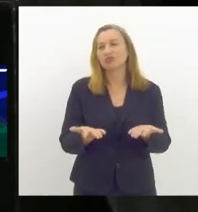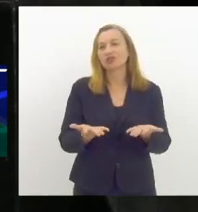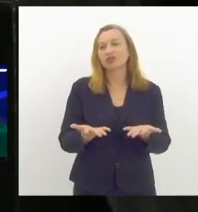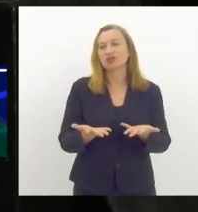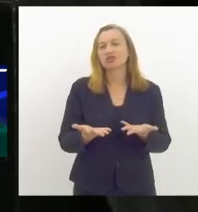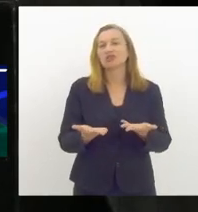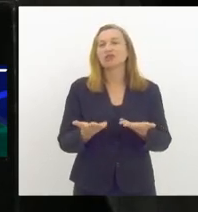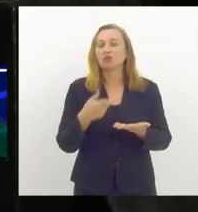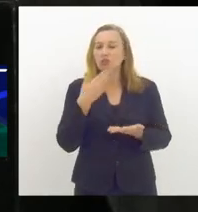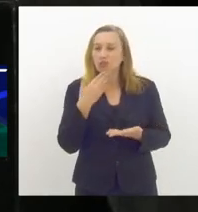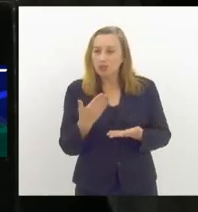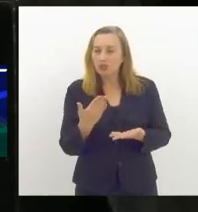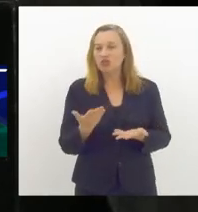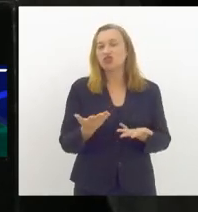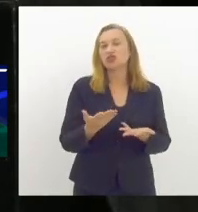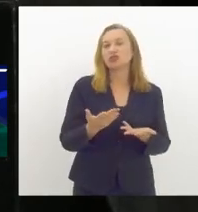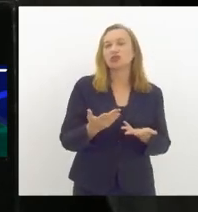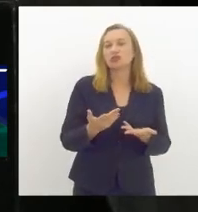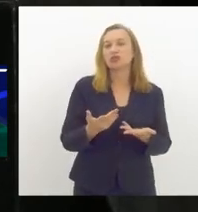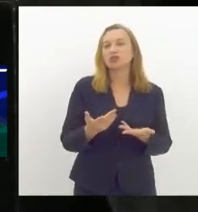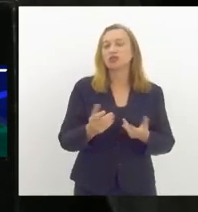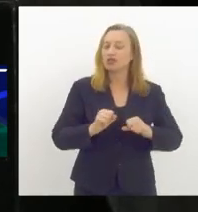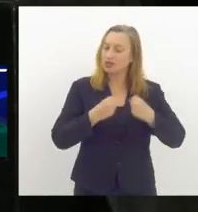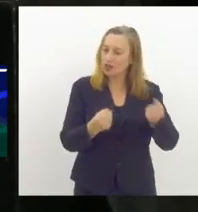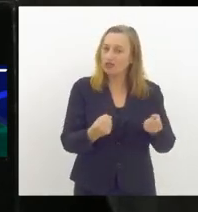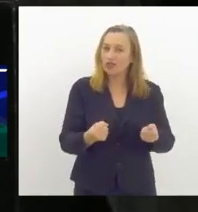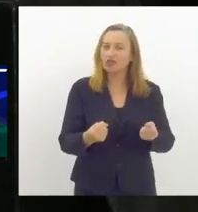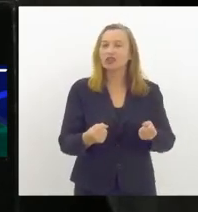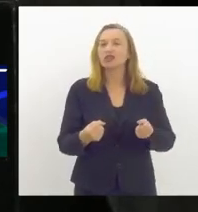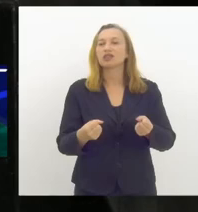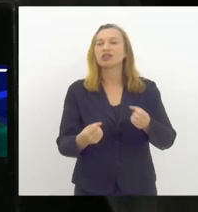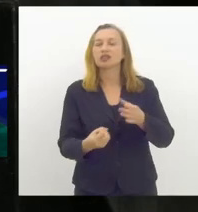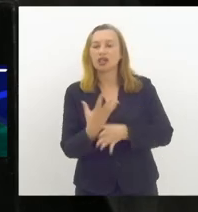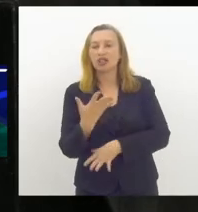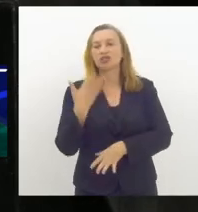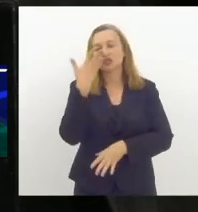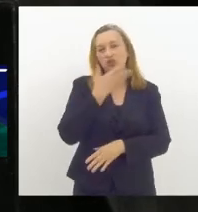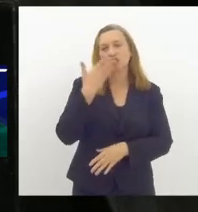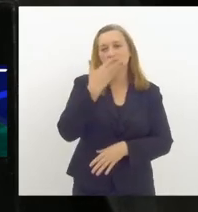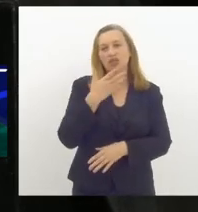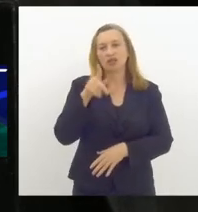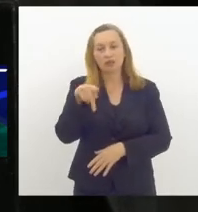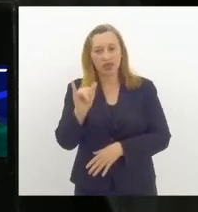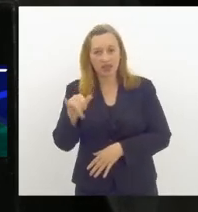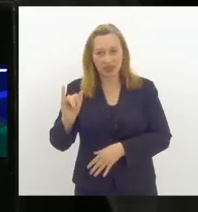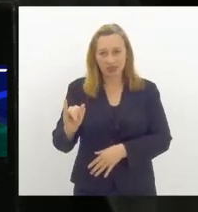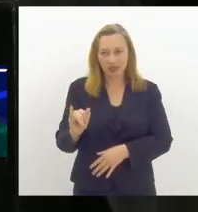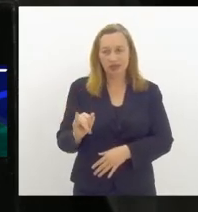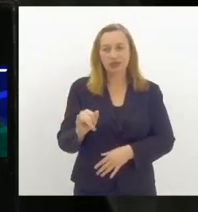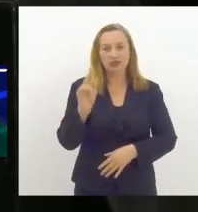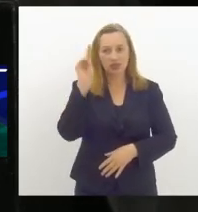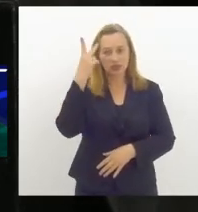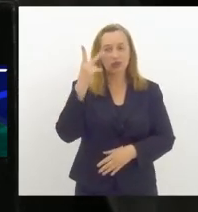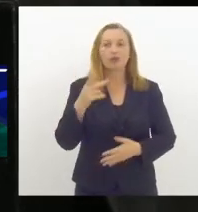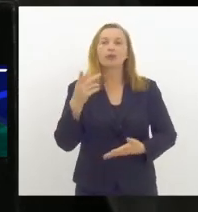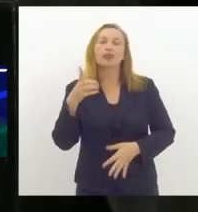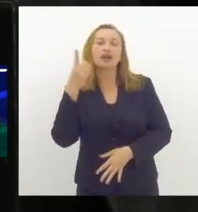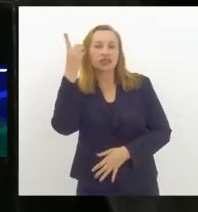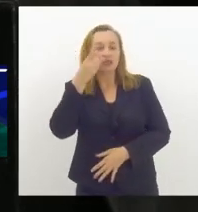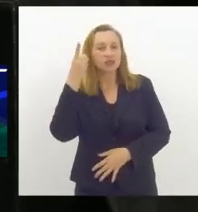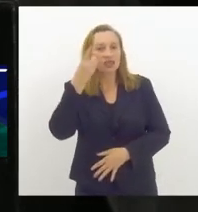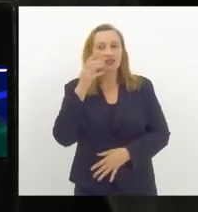a minha manifestação meu pronunciamento em defesa dos seus históricos é de Paraty o deputado